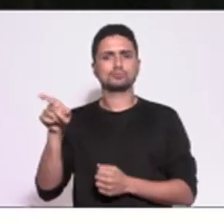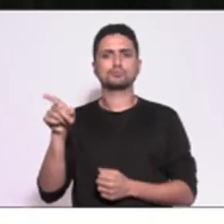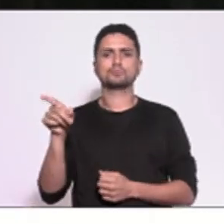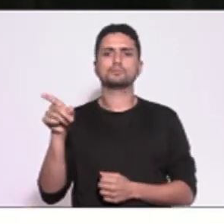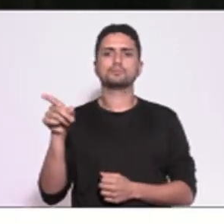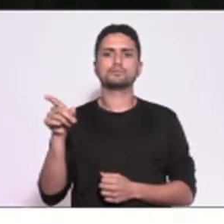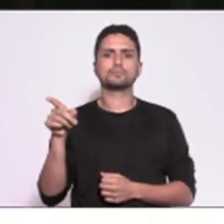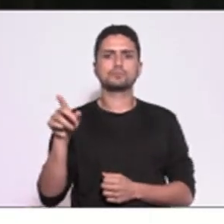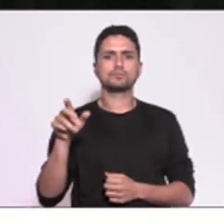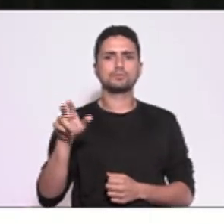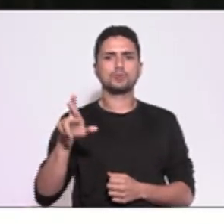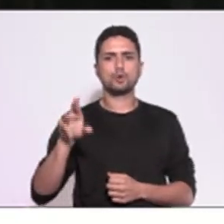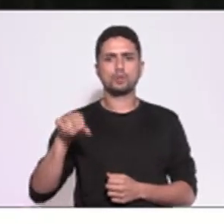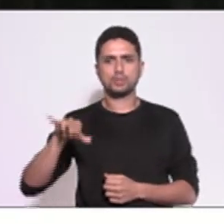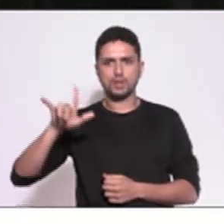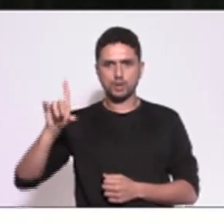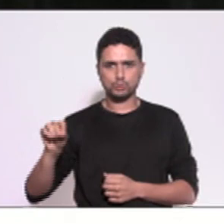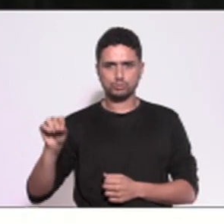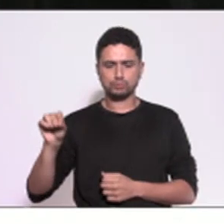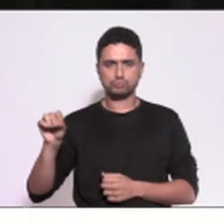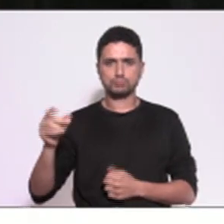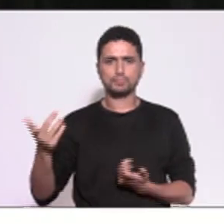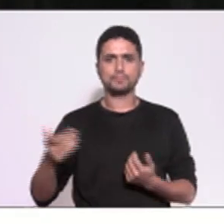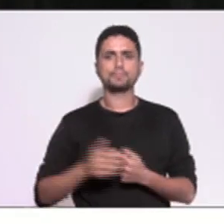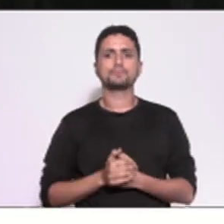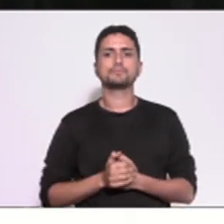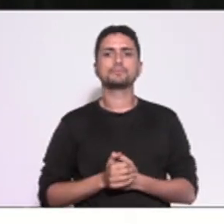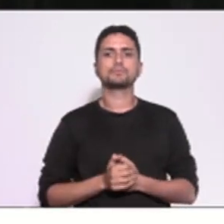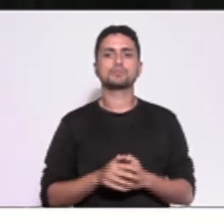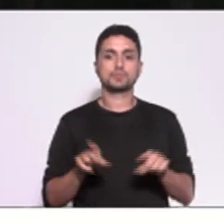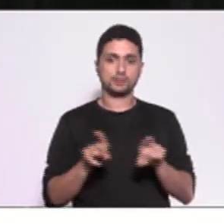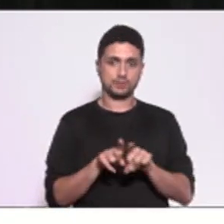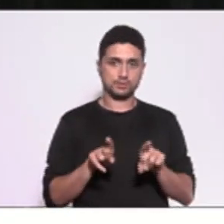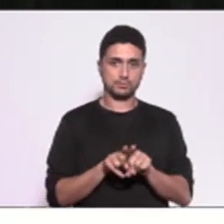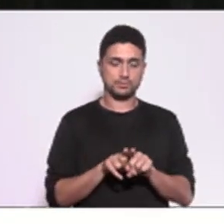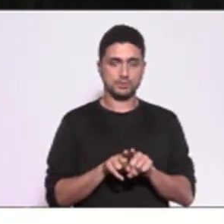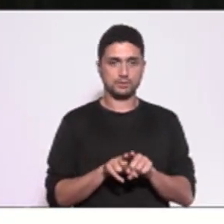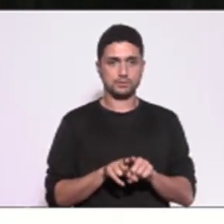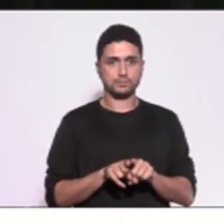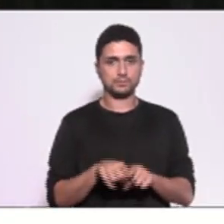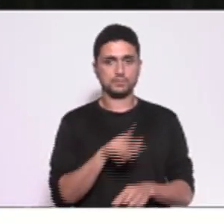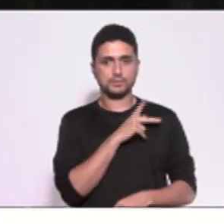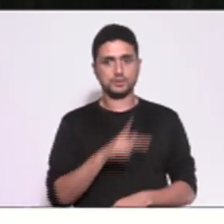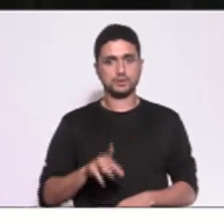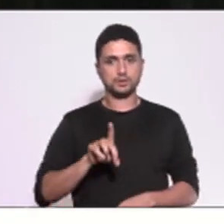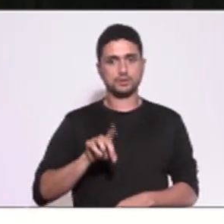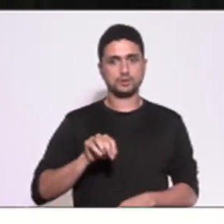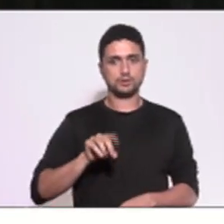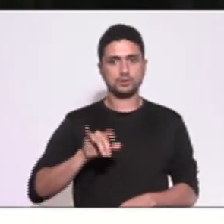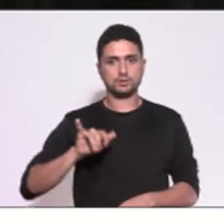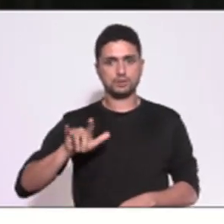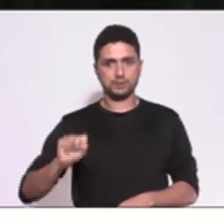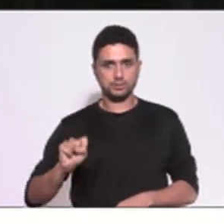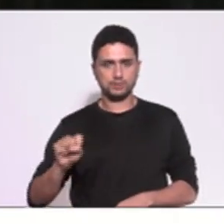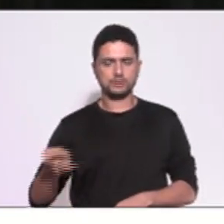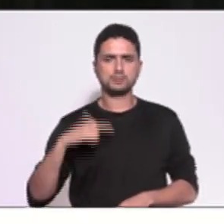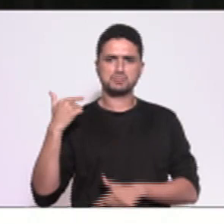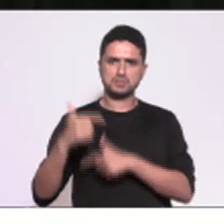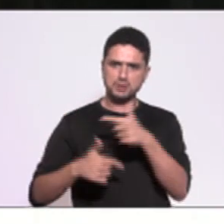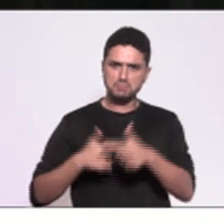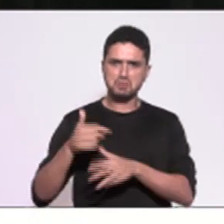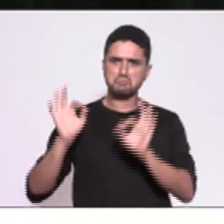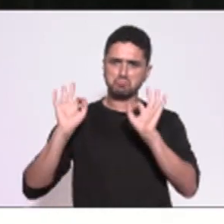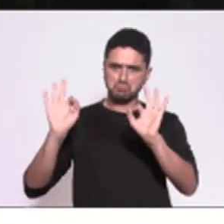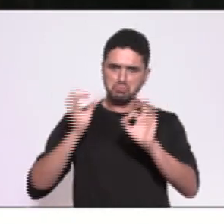homenageado. Gostaria também de registrar a presença do presidente Dódeles, que tem feito um trabalho muito bacana